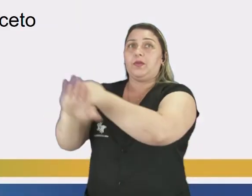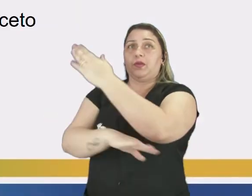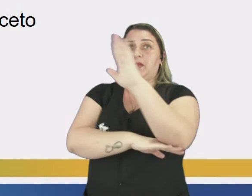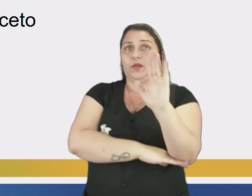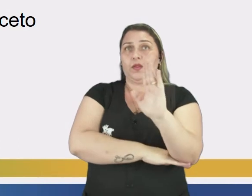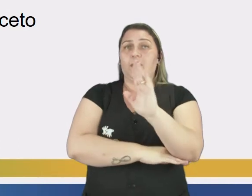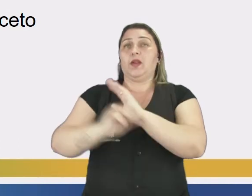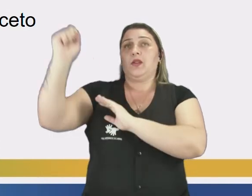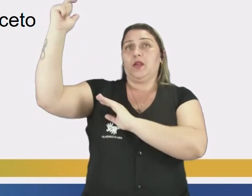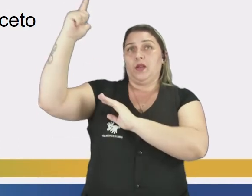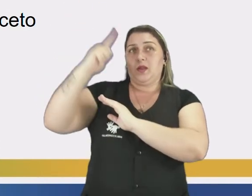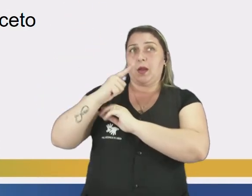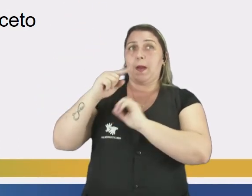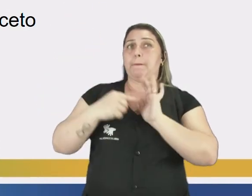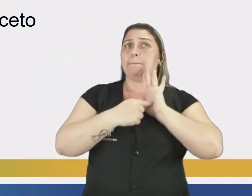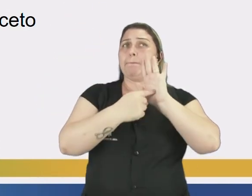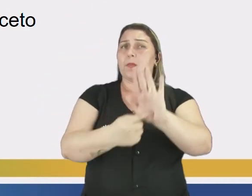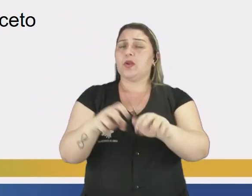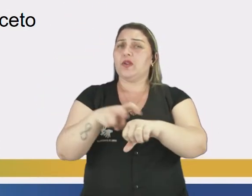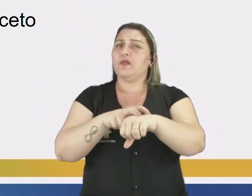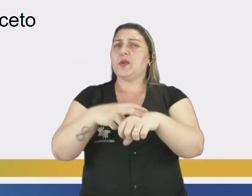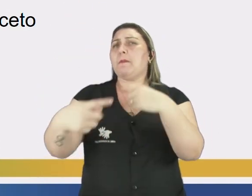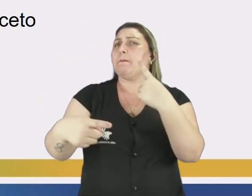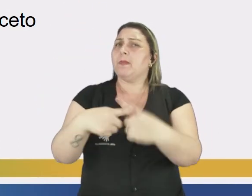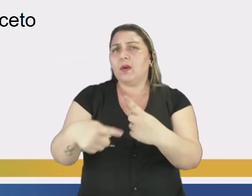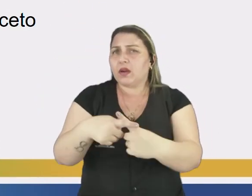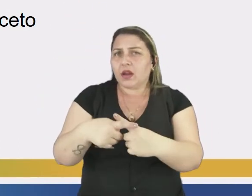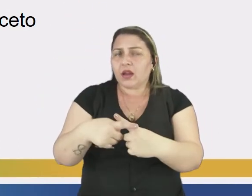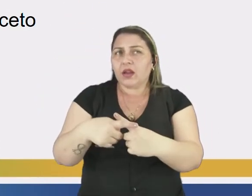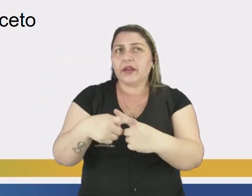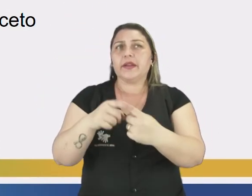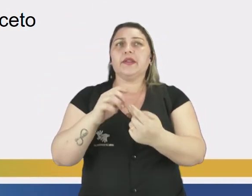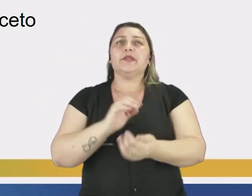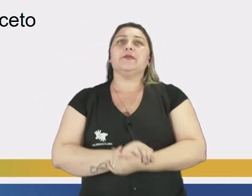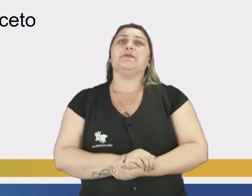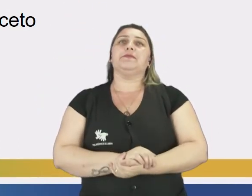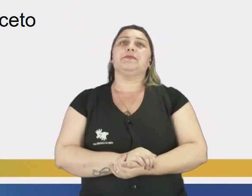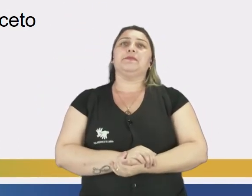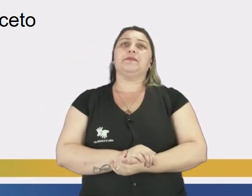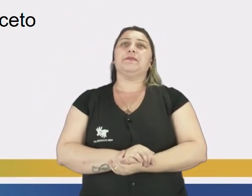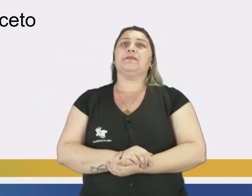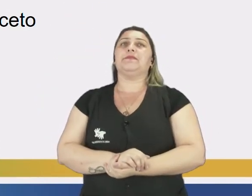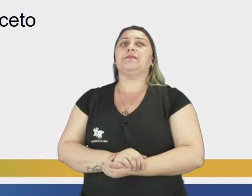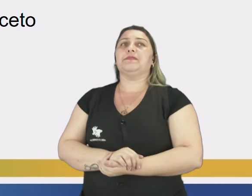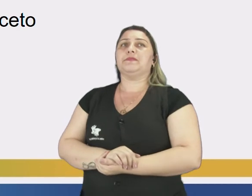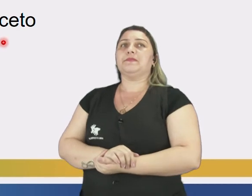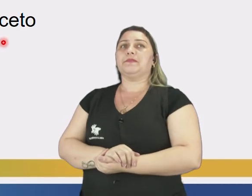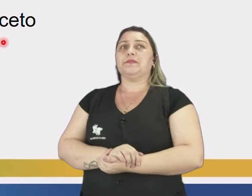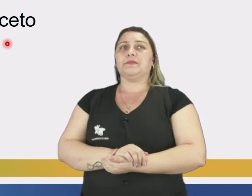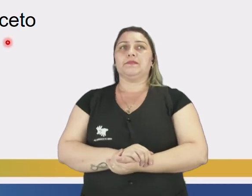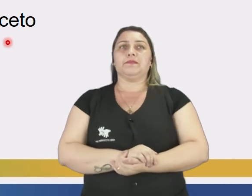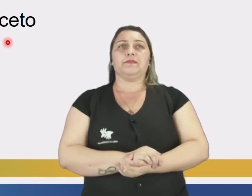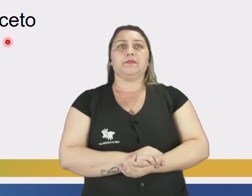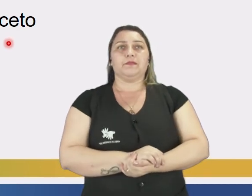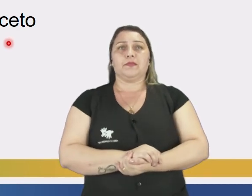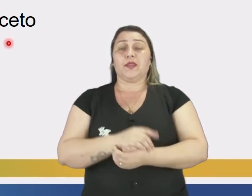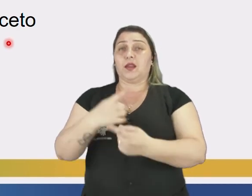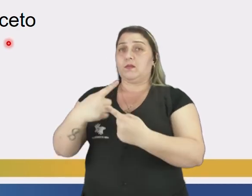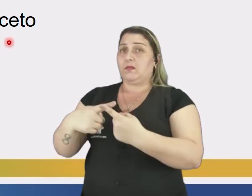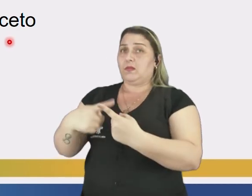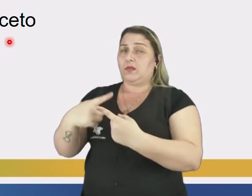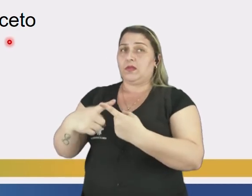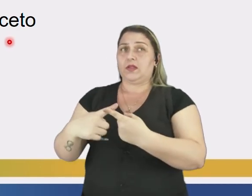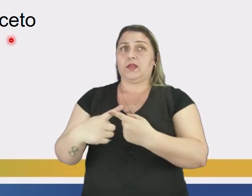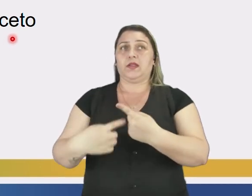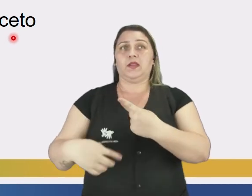quando iluminada pela luz do sol, vão mostrar a cor verde, quase sempre. A opção A diz assim, por que acontece isso? É